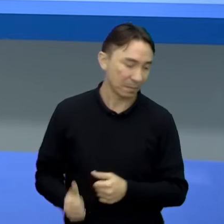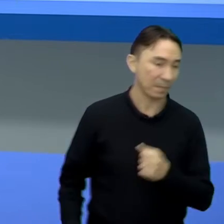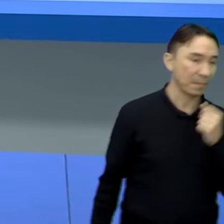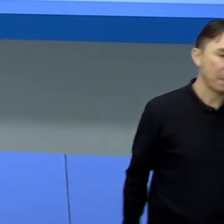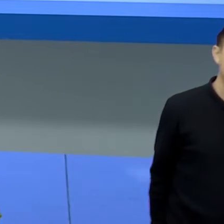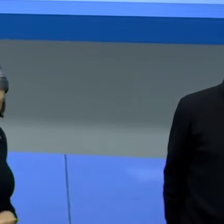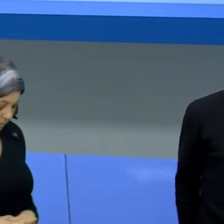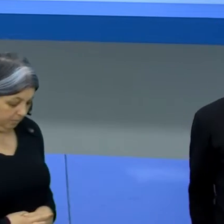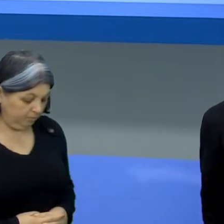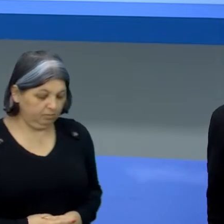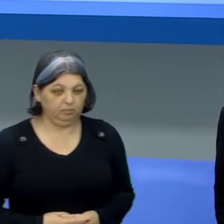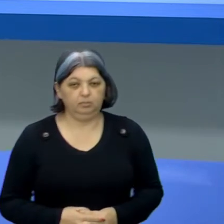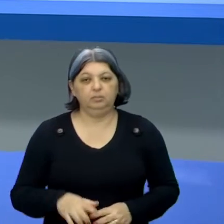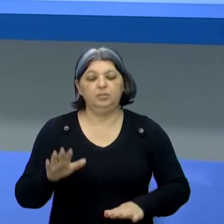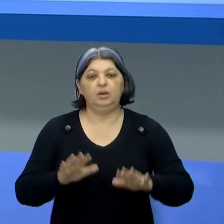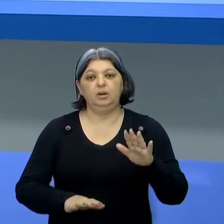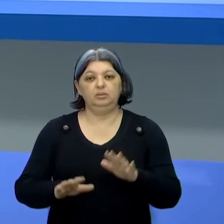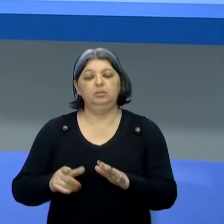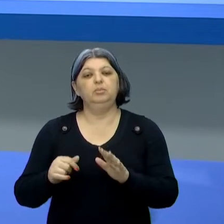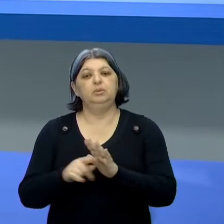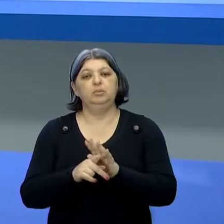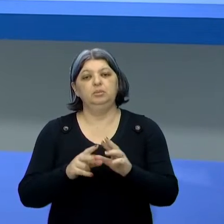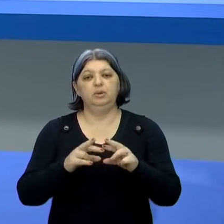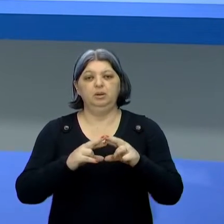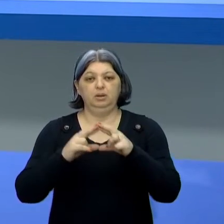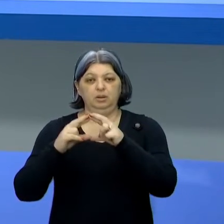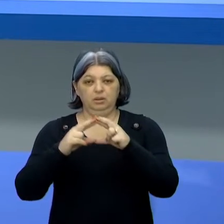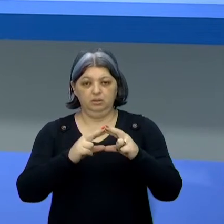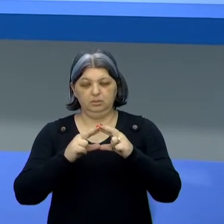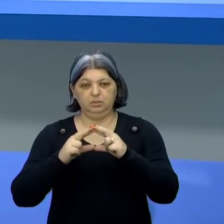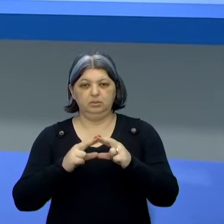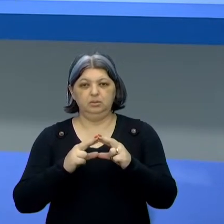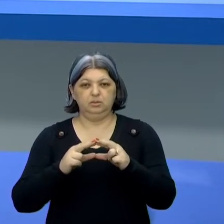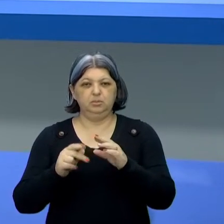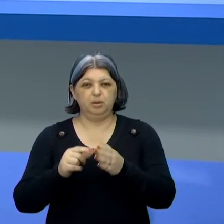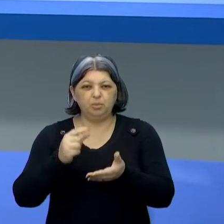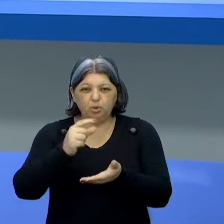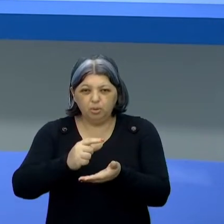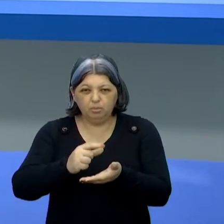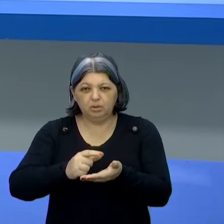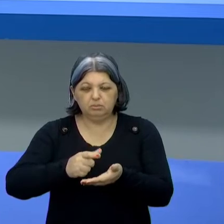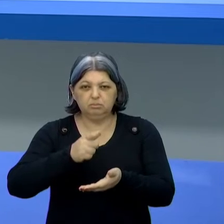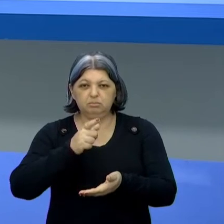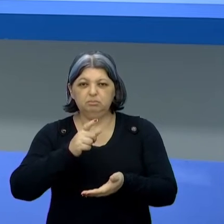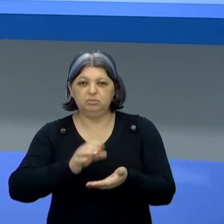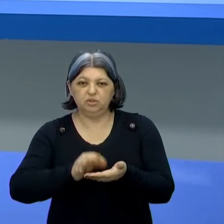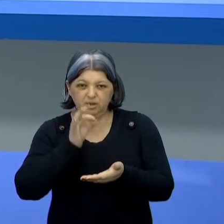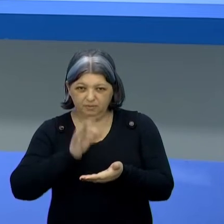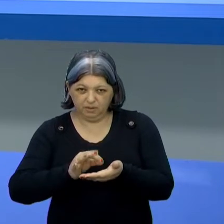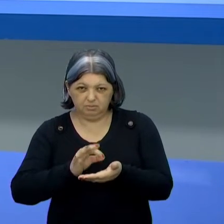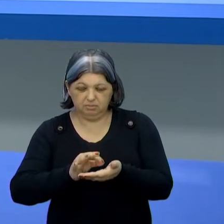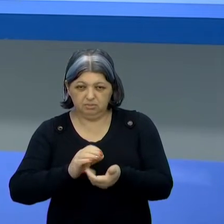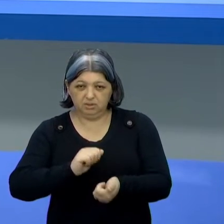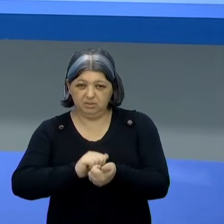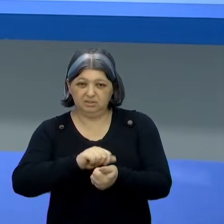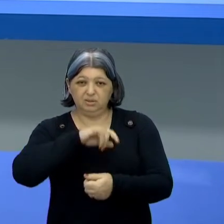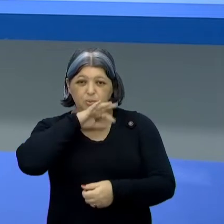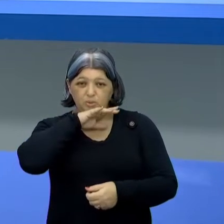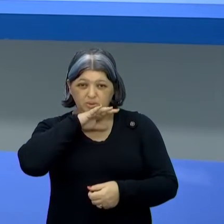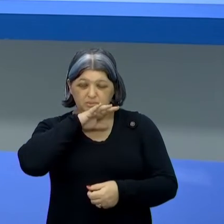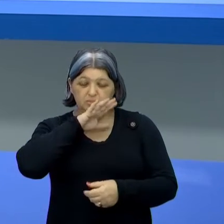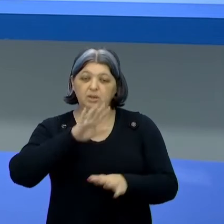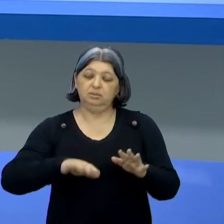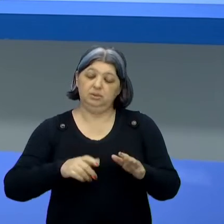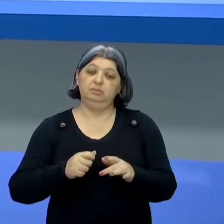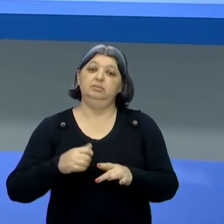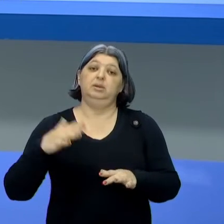material, a reciclagem fica inviável. Por exemplo, copinho de café, aquele plástico tem qualidade horrível. E muitas vezes fica mais